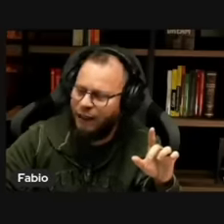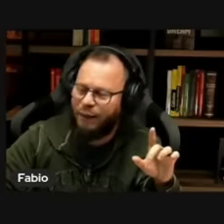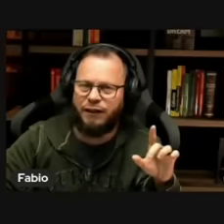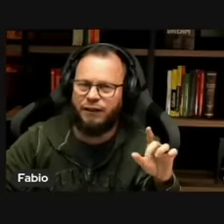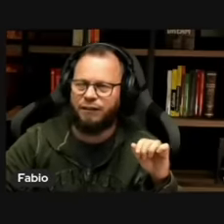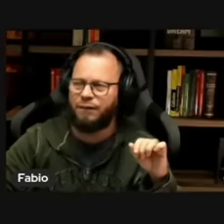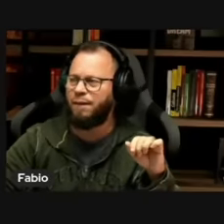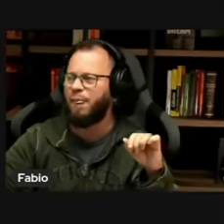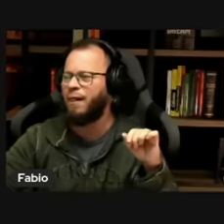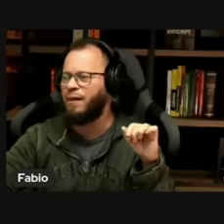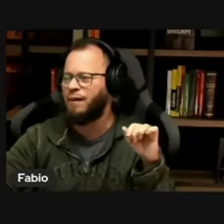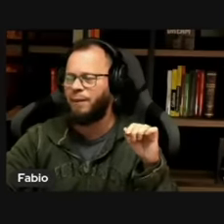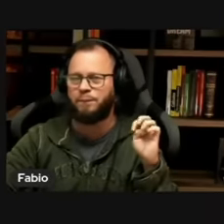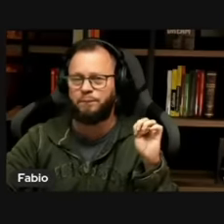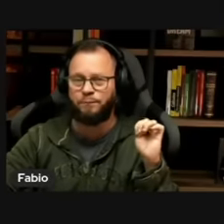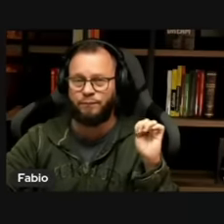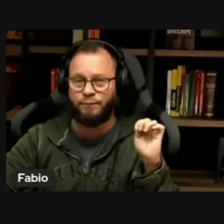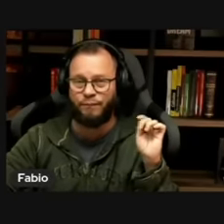cheg